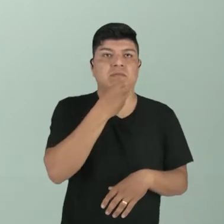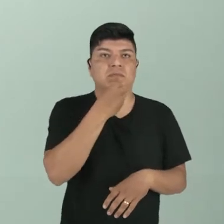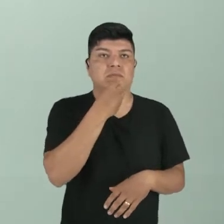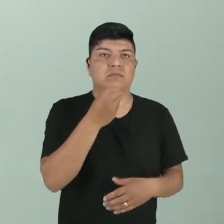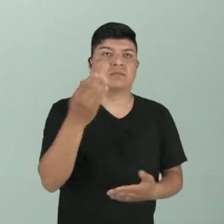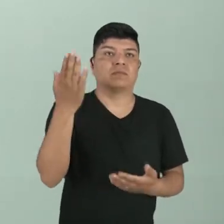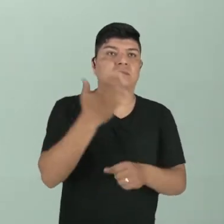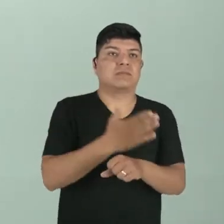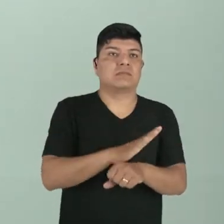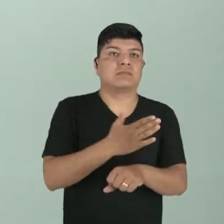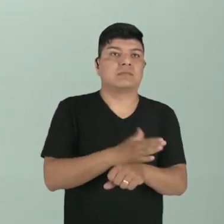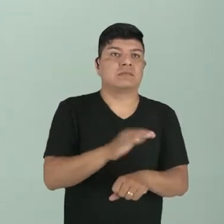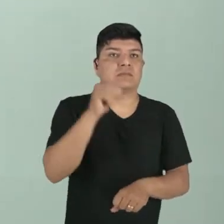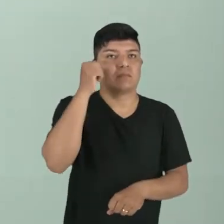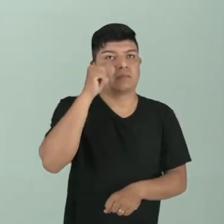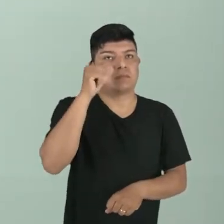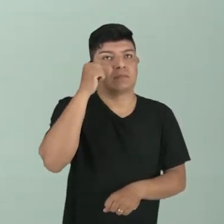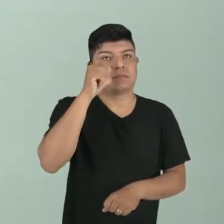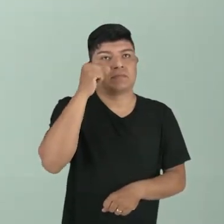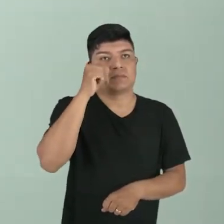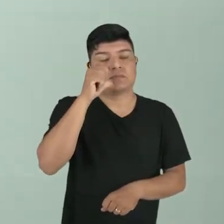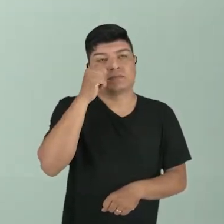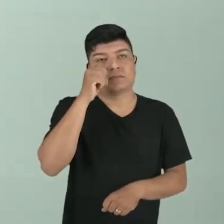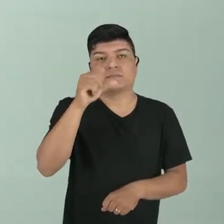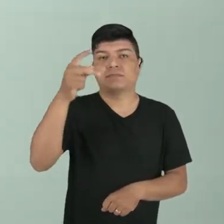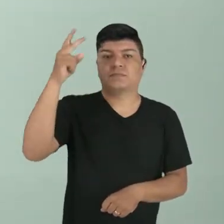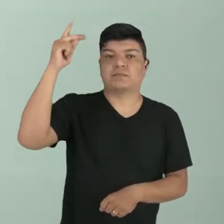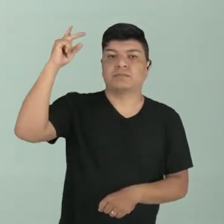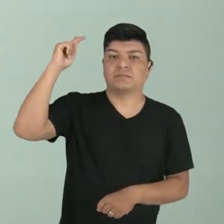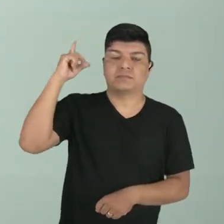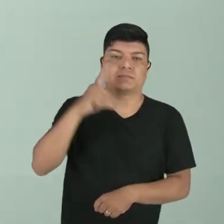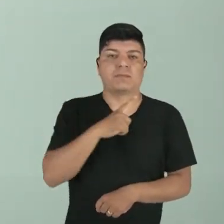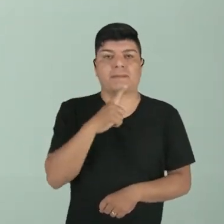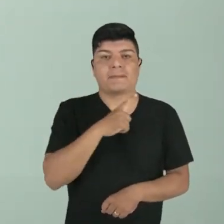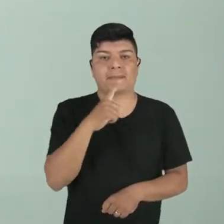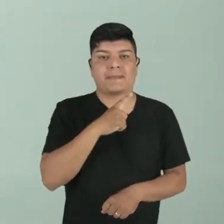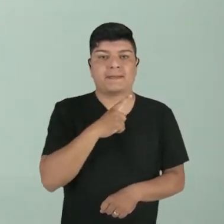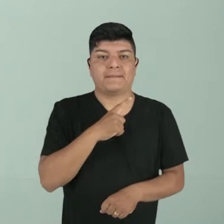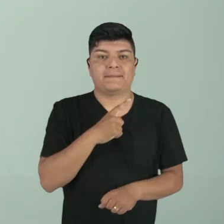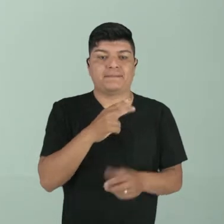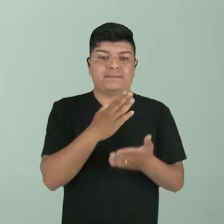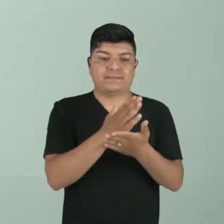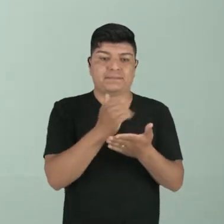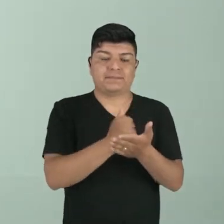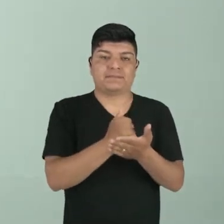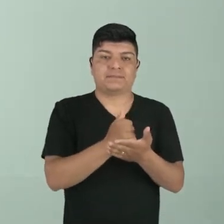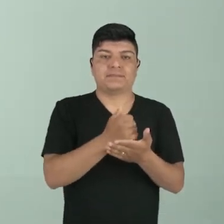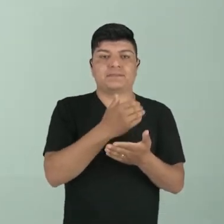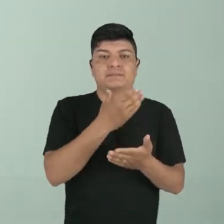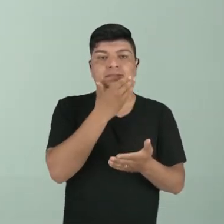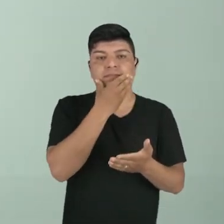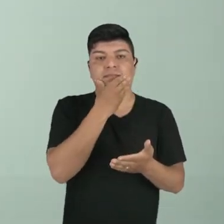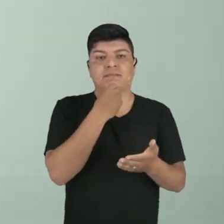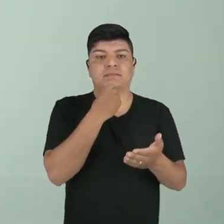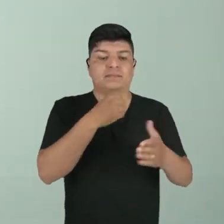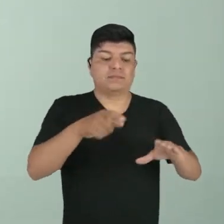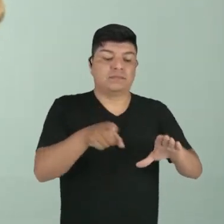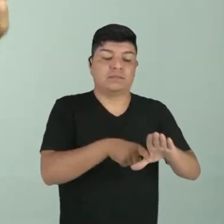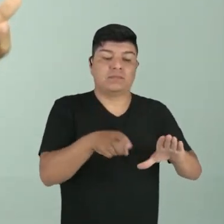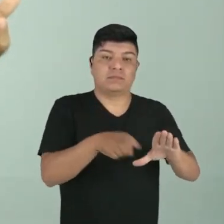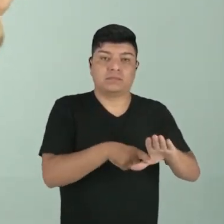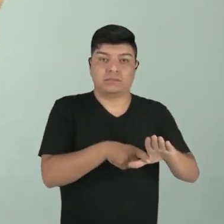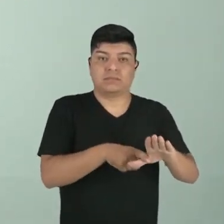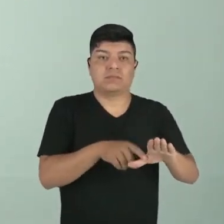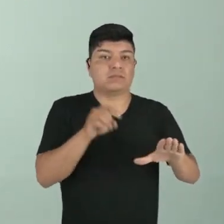praticado por mulheres tá bom pessoal bem meio antigamente existia muito essa divisão esports com pés